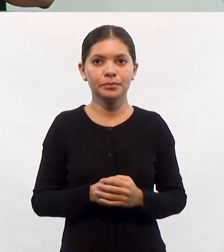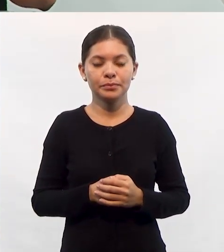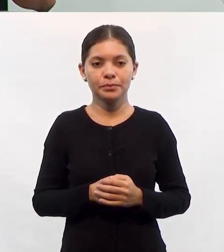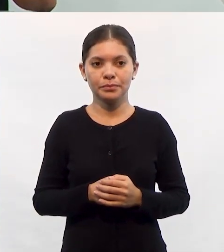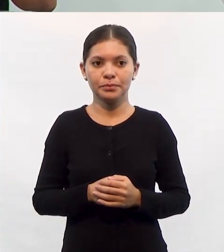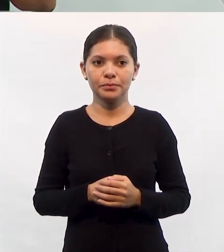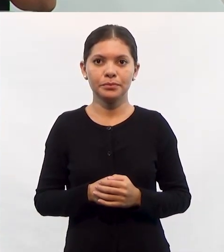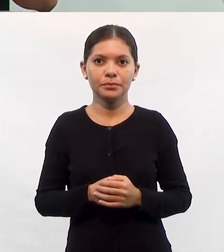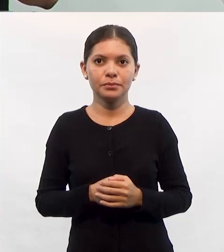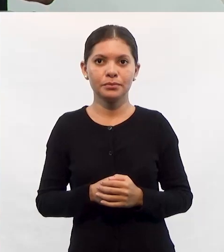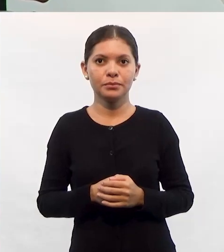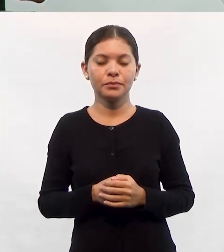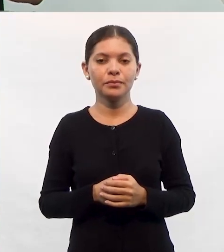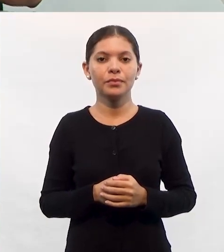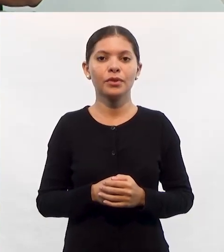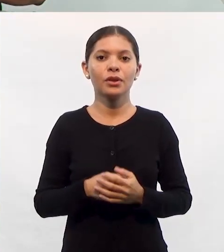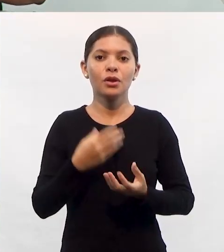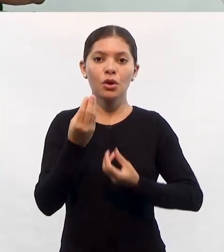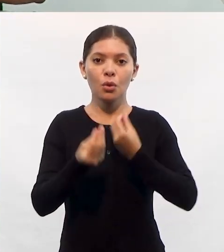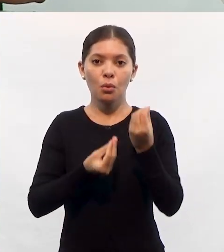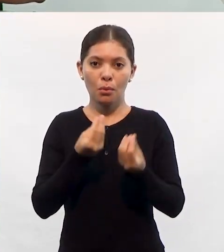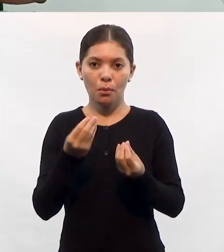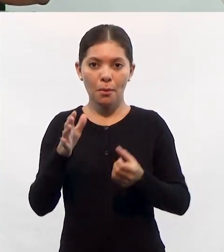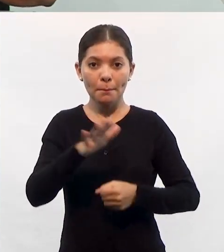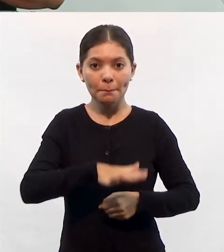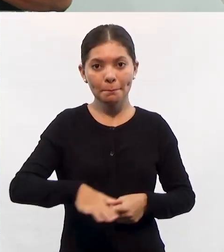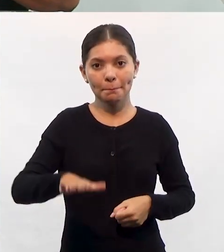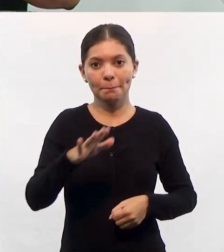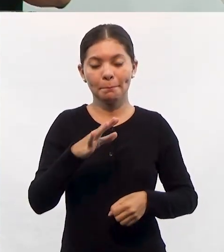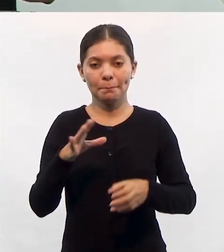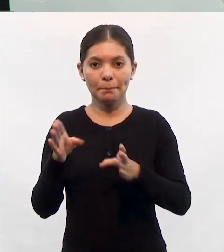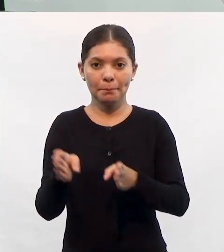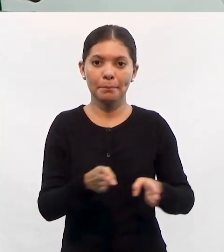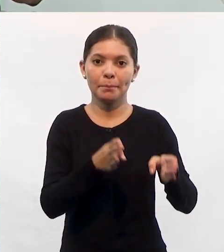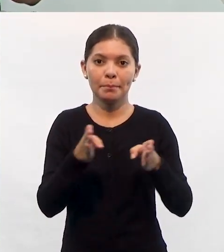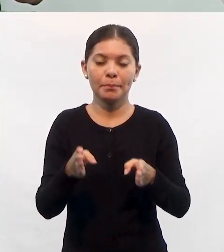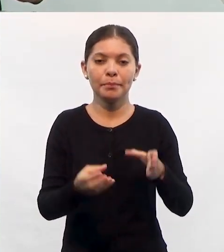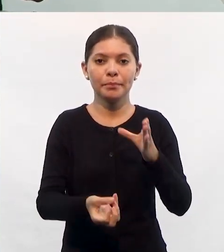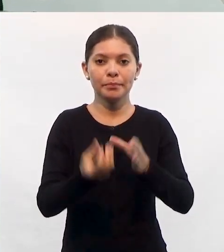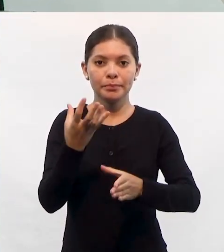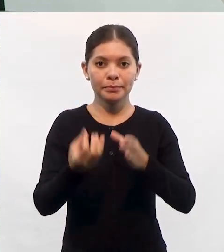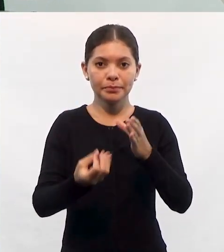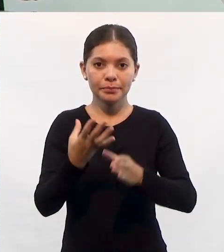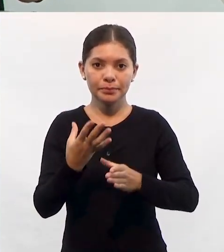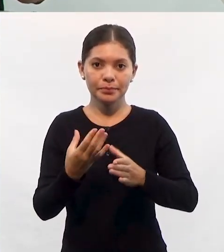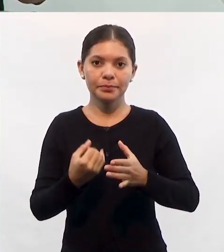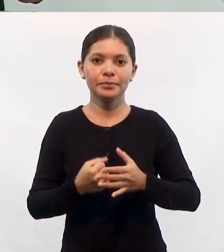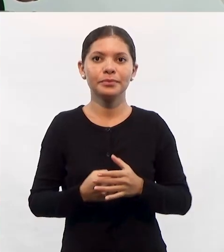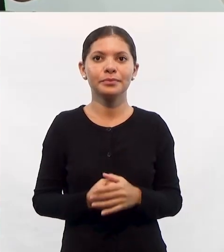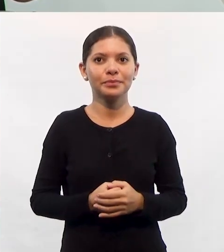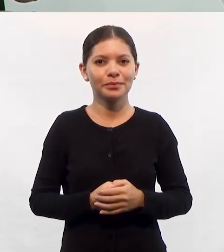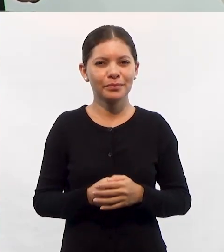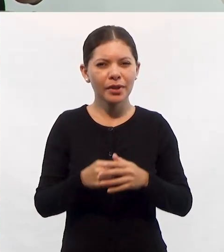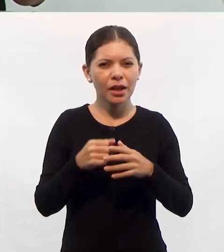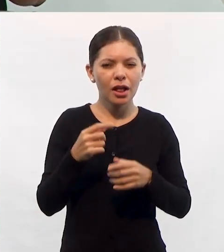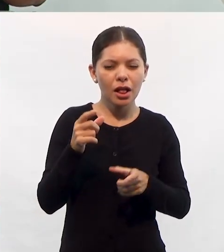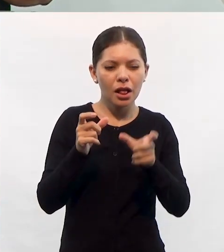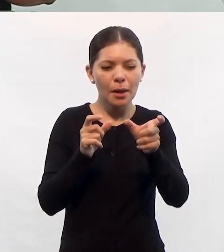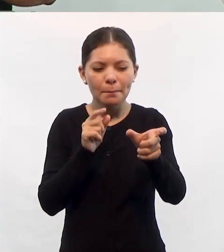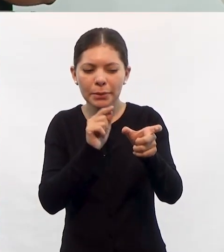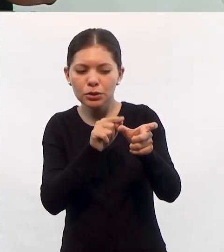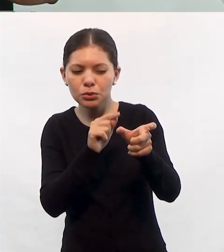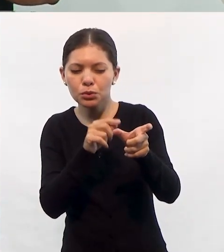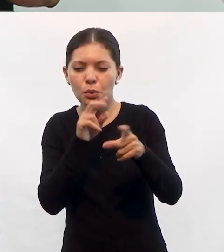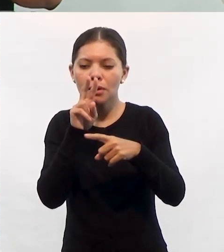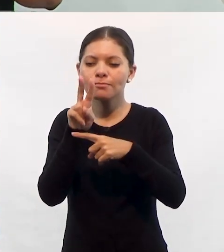planejamento operacional é feito na área de produção então que o cara tá pensando esse supervisor da área